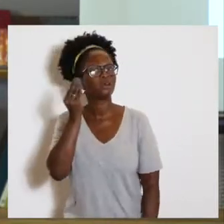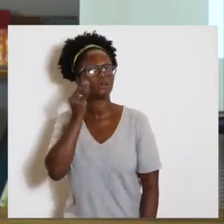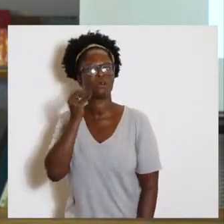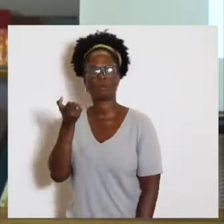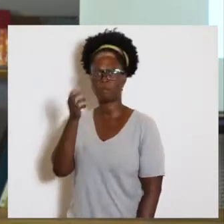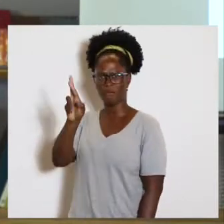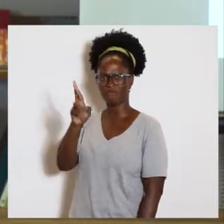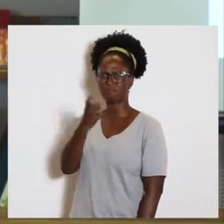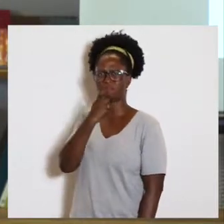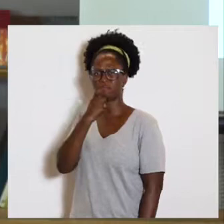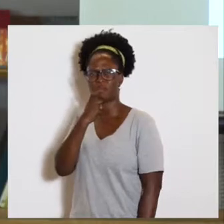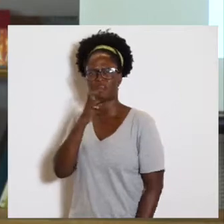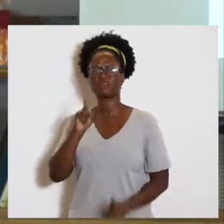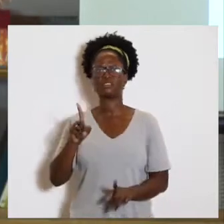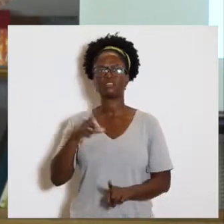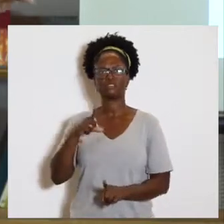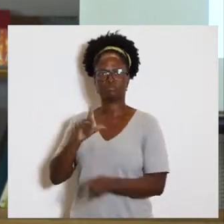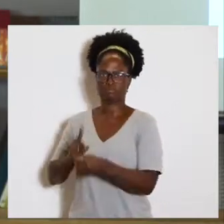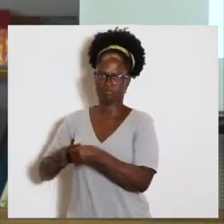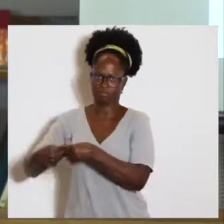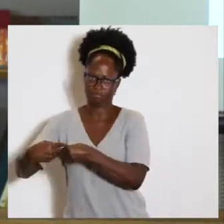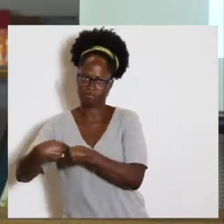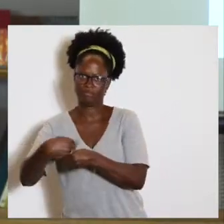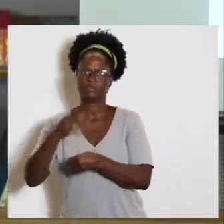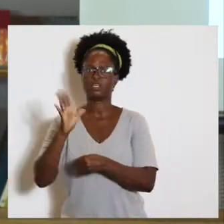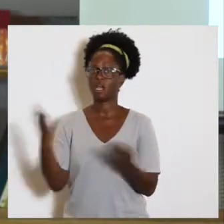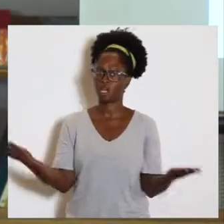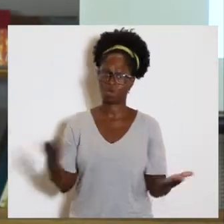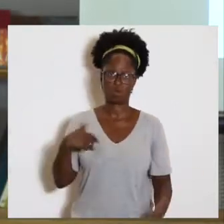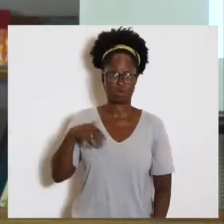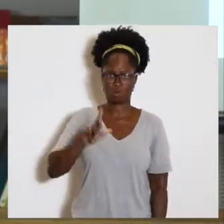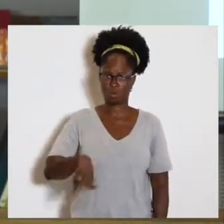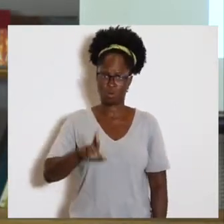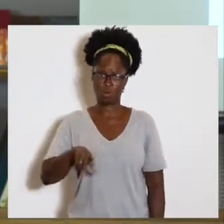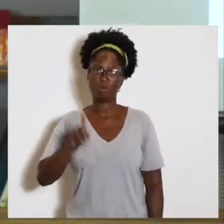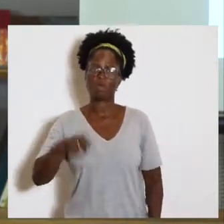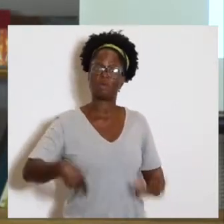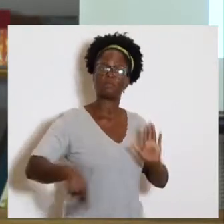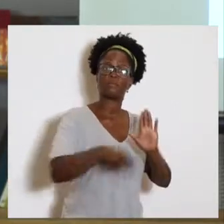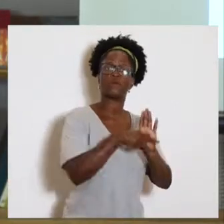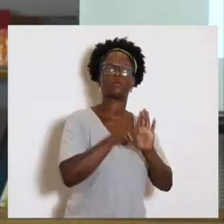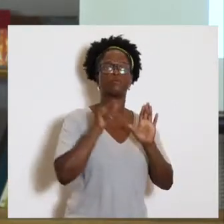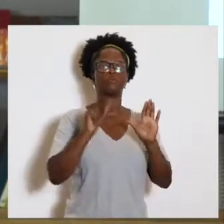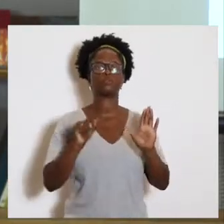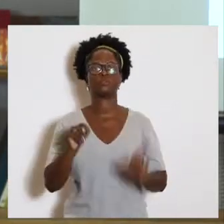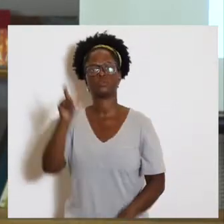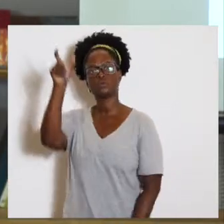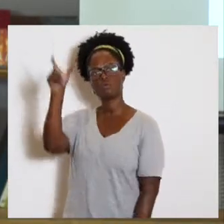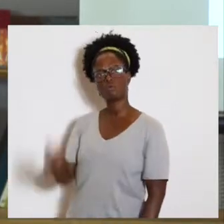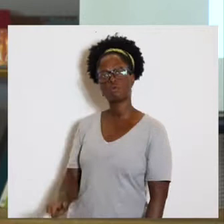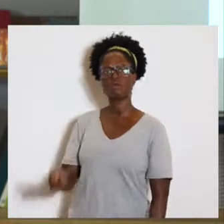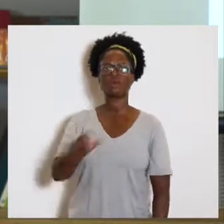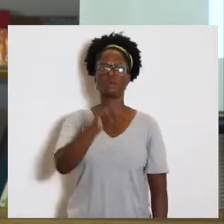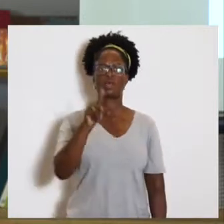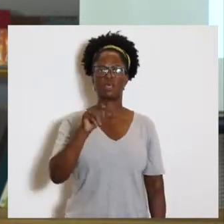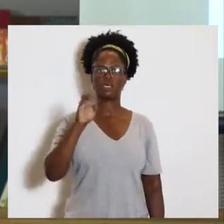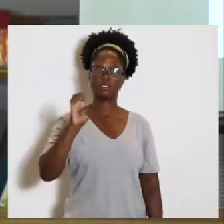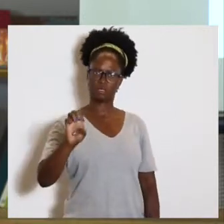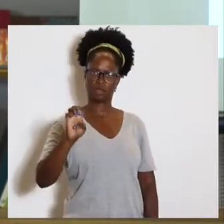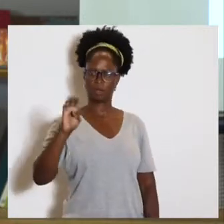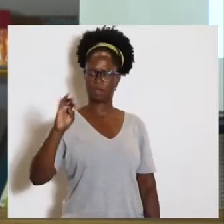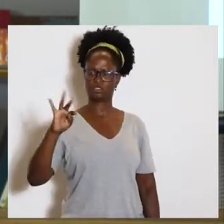bar que é muito próximo havia sido do seu pai neste momento já não é mais é propriedade de um sujeito que se chama zé